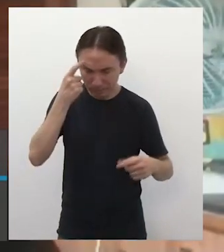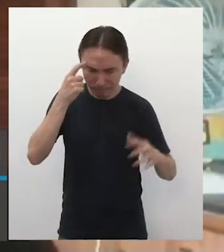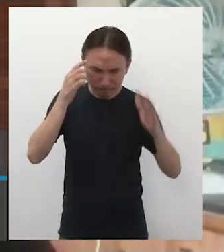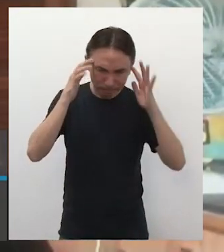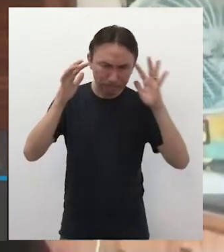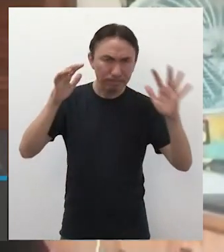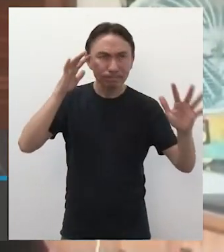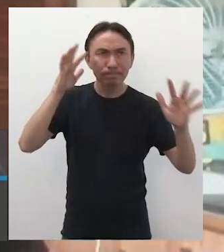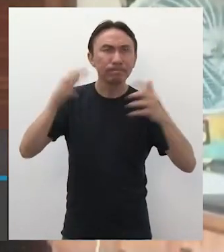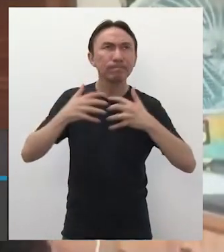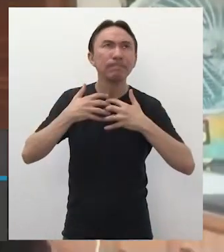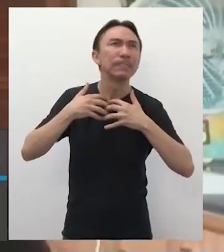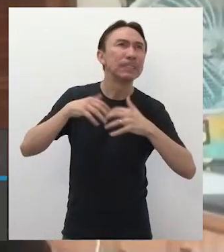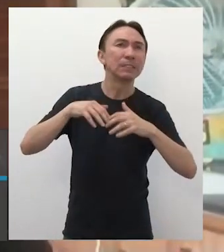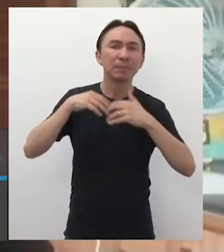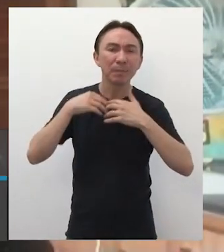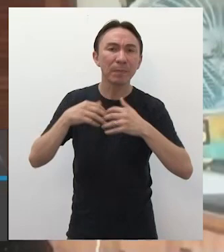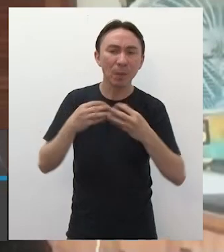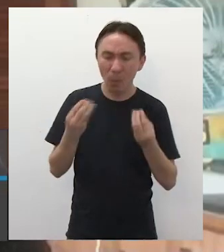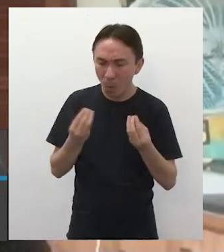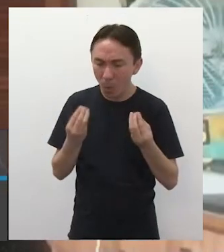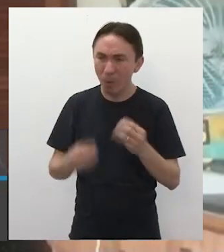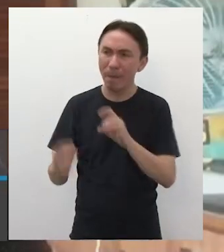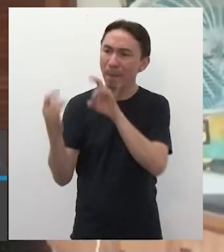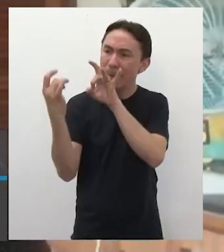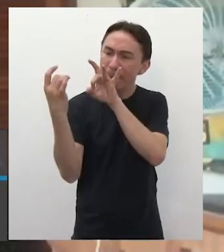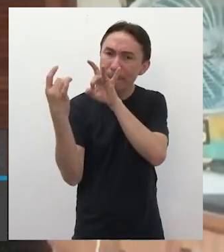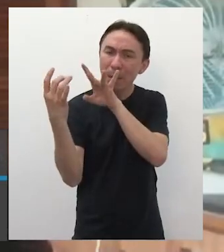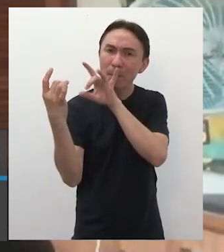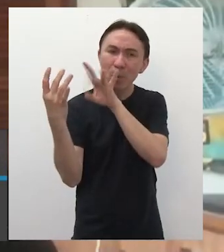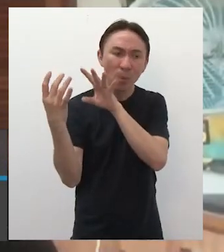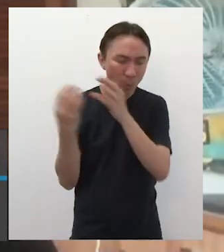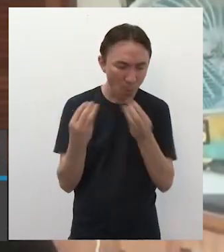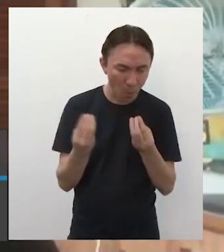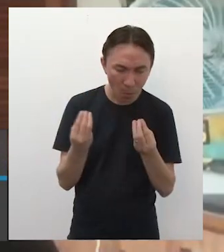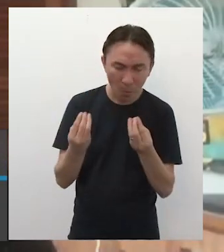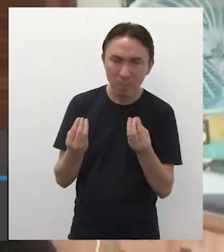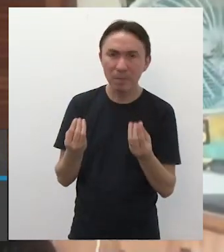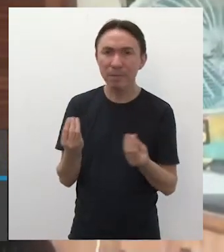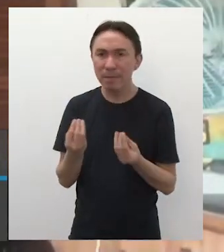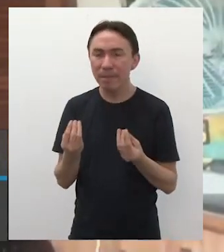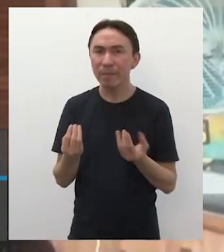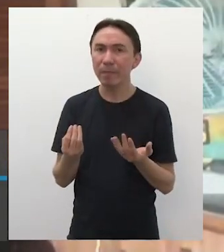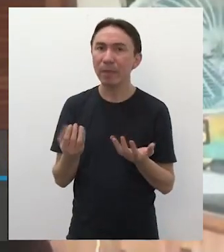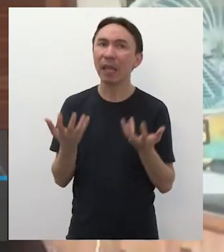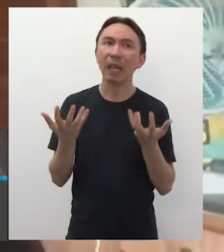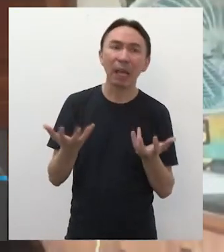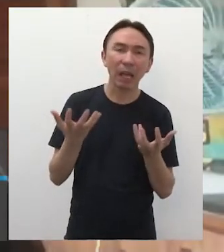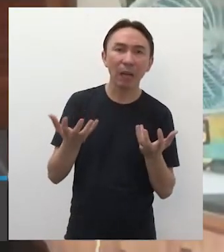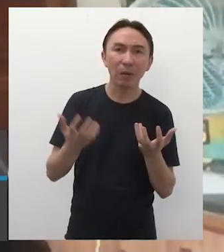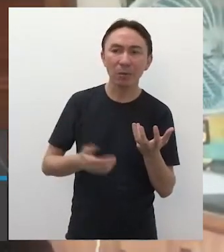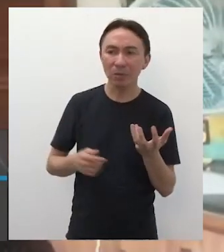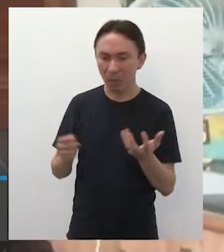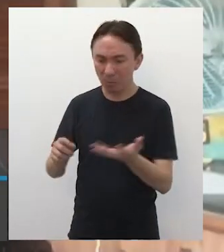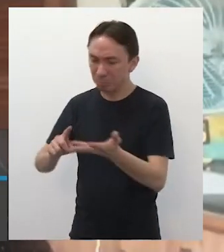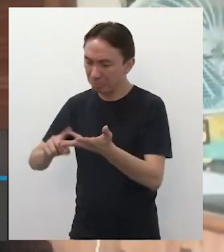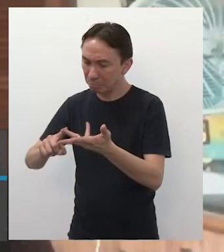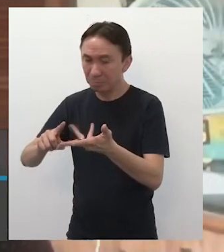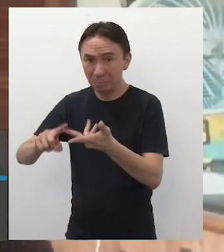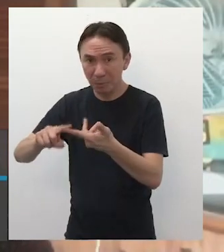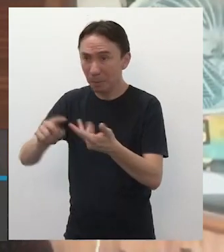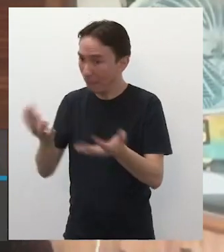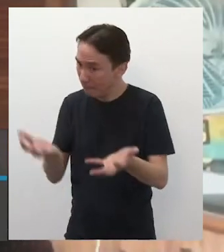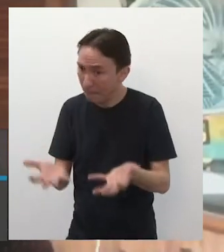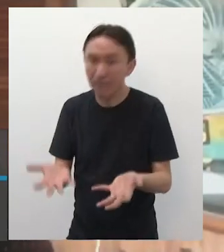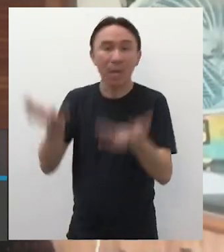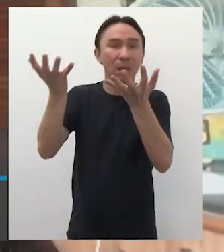minha comunicação, com vistas naquilo que eu quero ou enaltecer ou corrigir. E